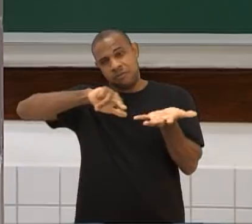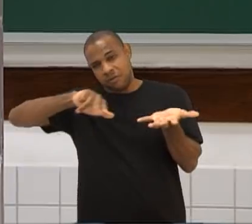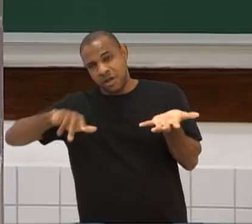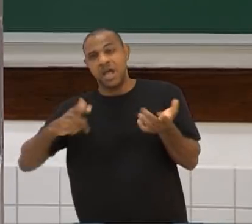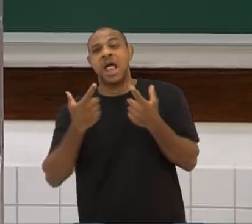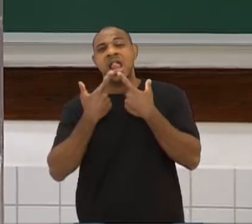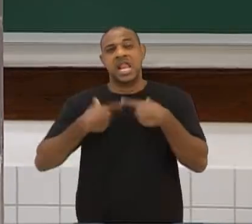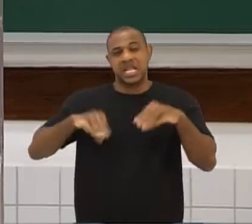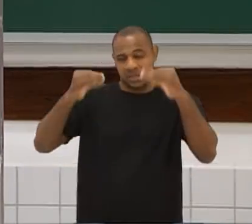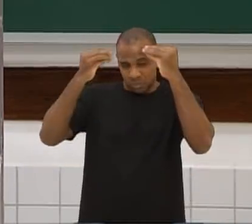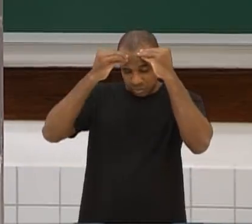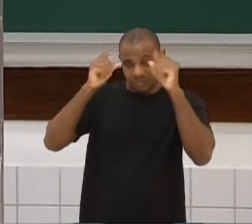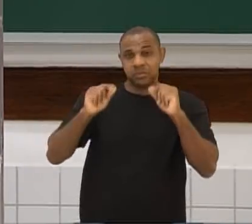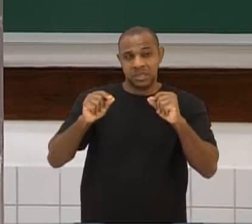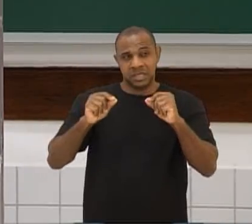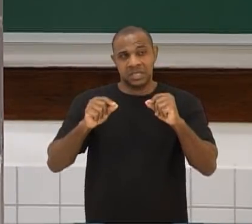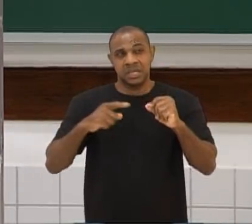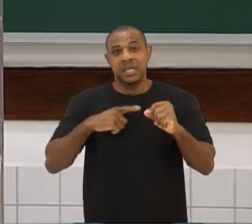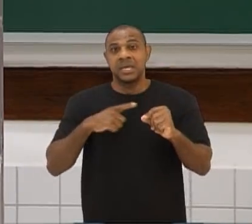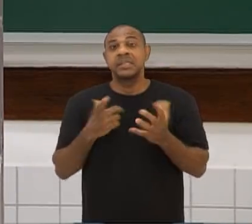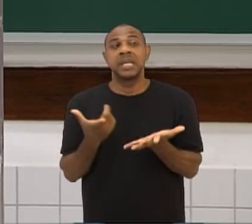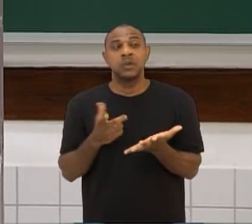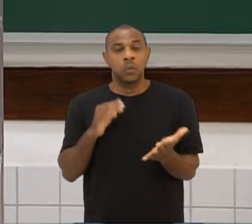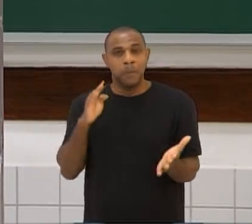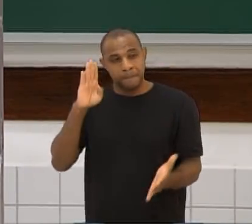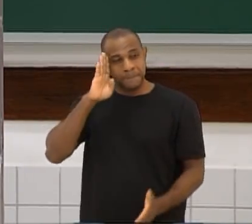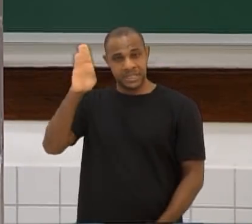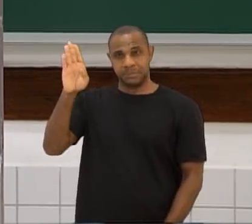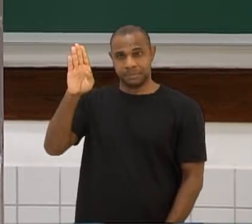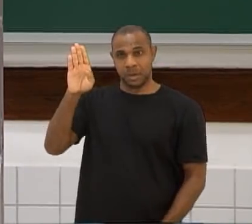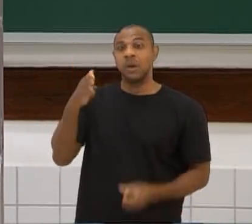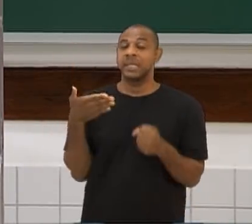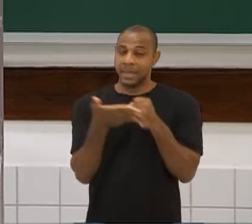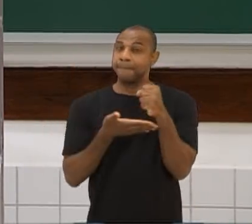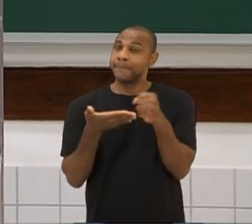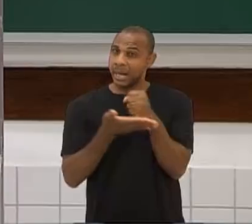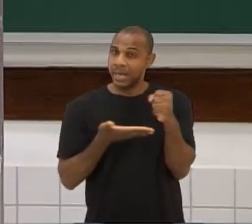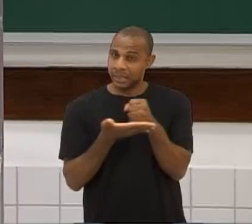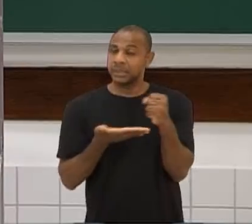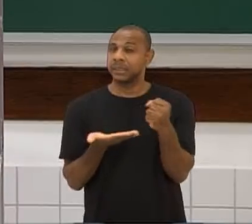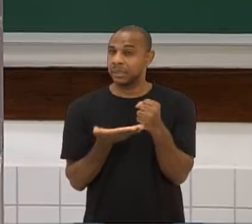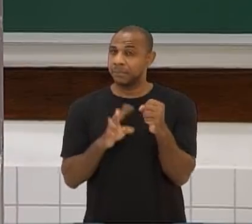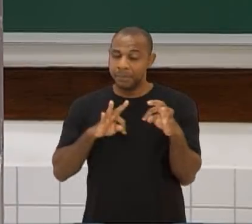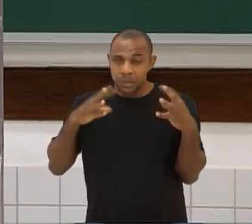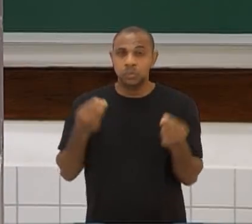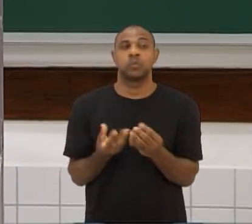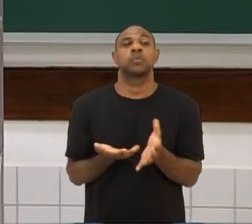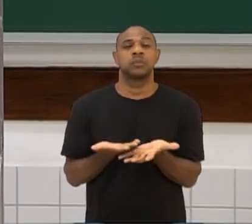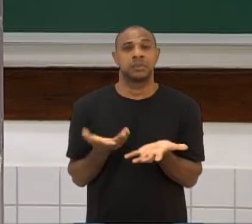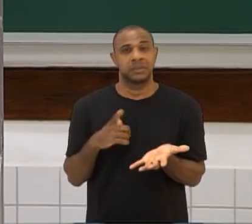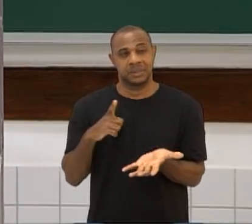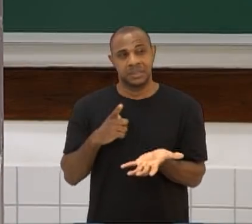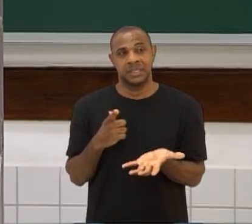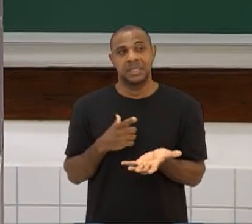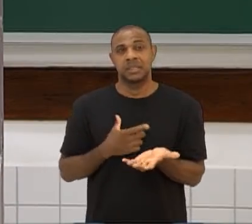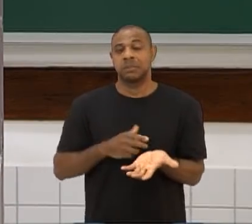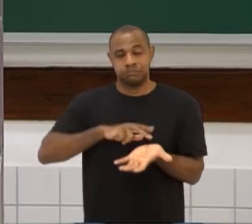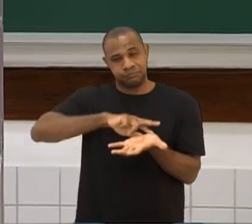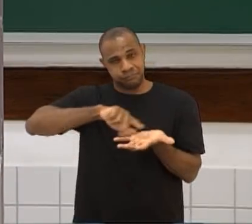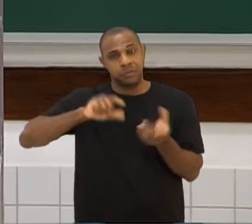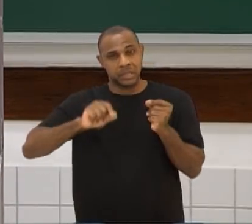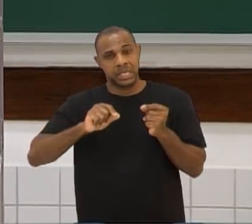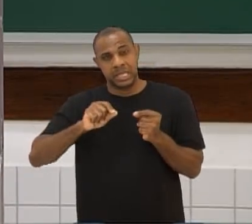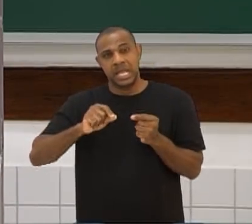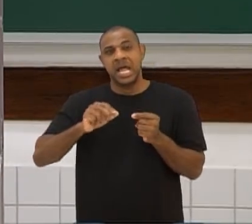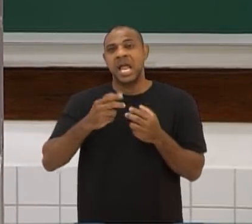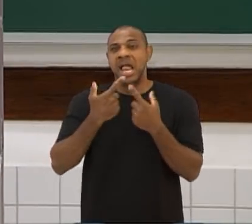linguísticas, nós temos um núcleo que ela é a base para tudo. Mas todas as variantes linguísticas estão corretas